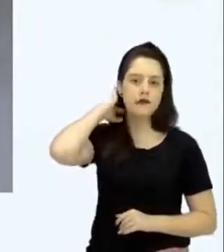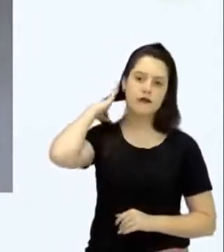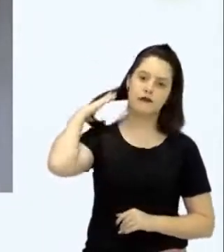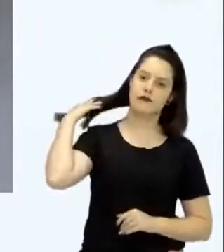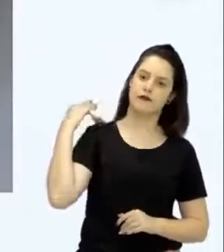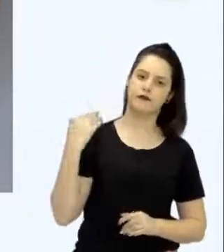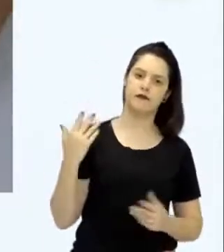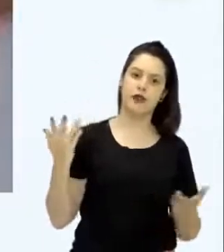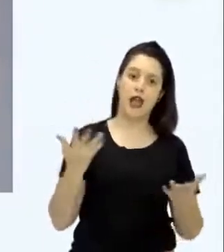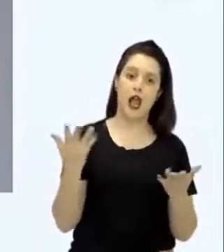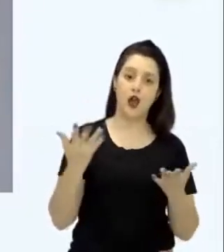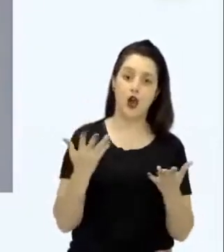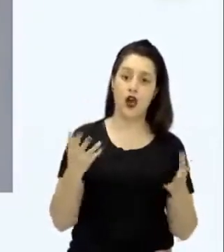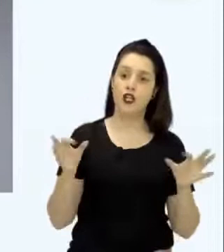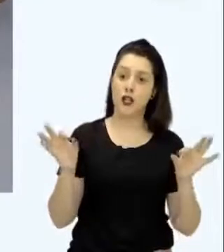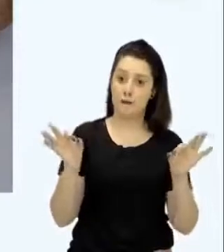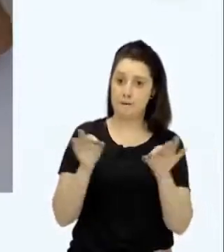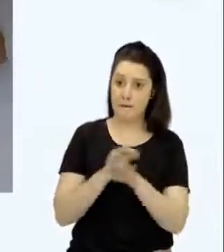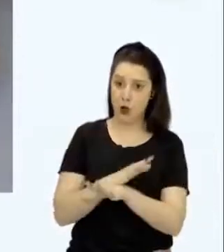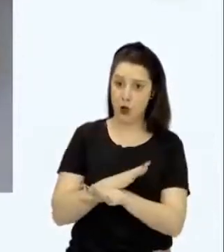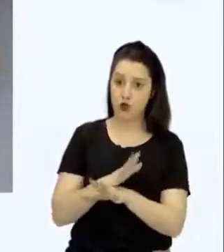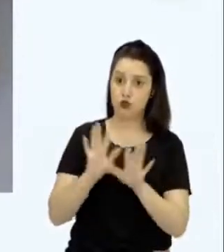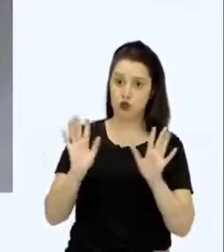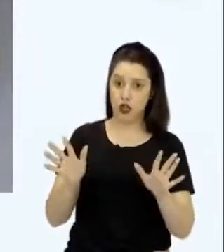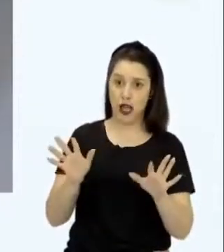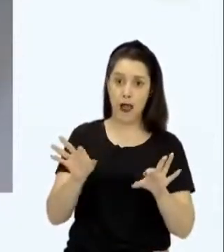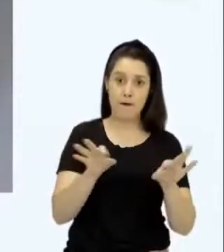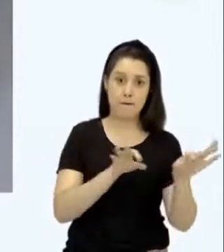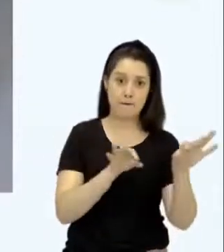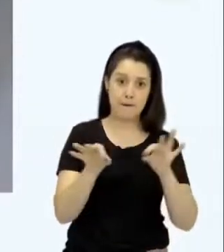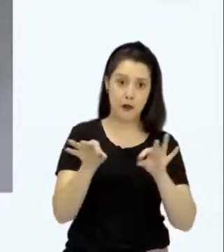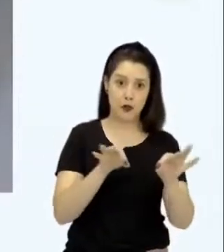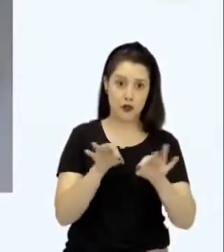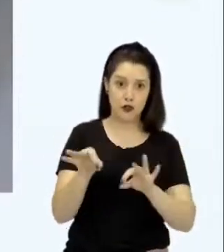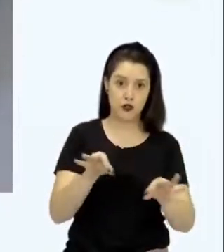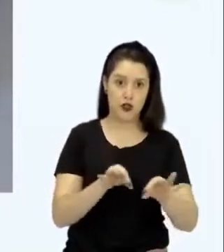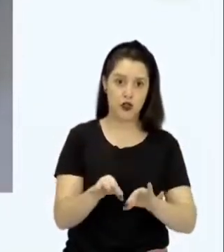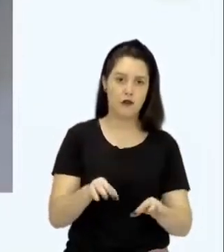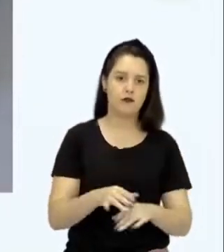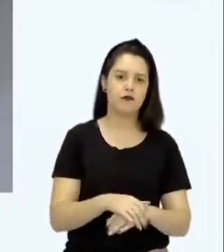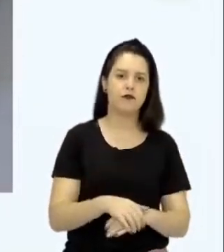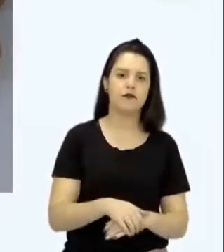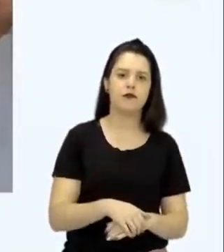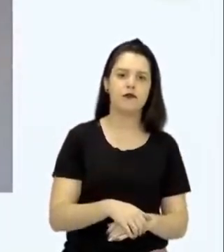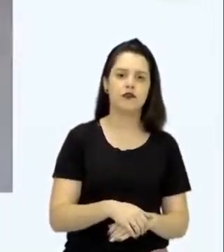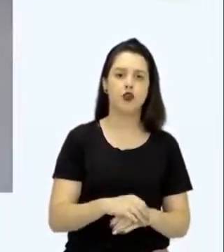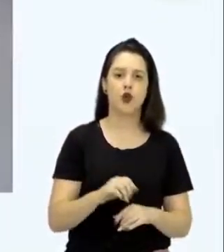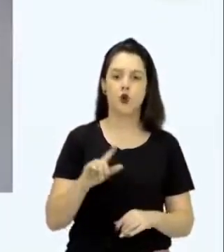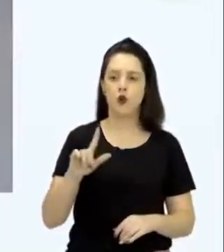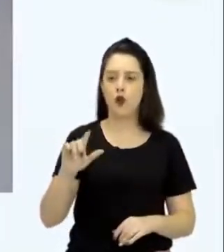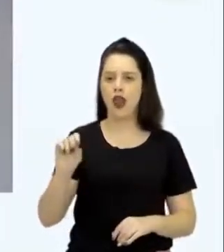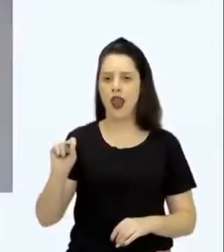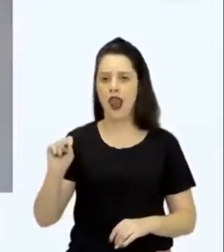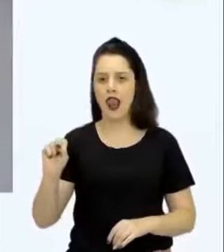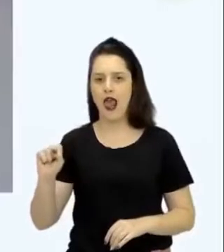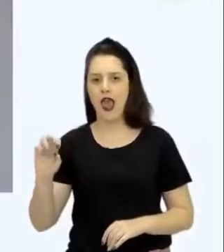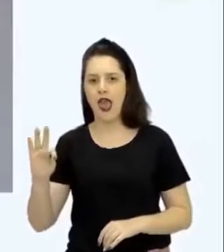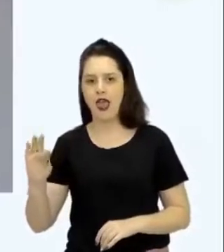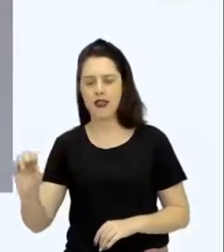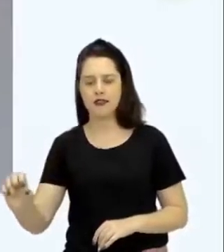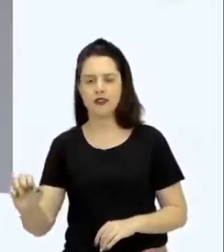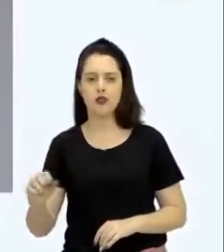Agora que nós já montamos o nosso projeto aqui, o nosso circuito com o potenciômetro, o LED e o Arduino,